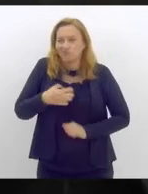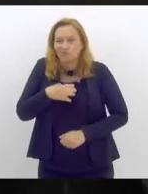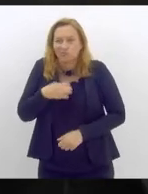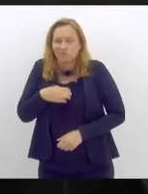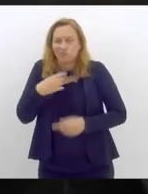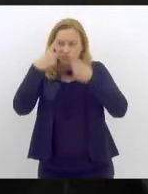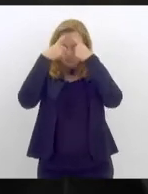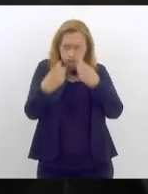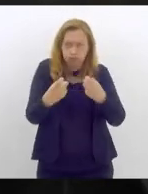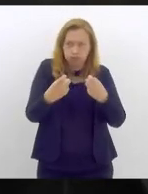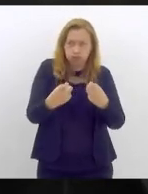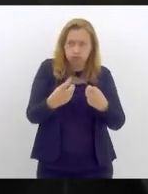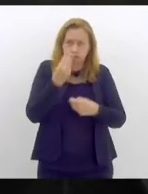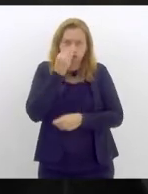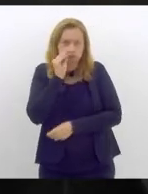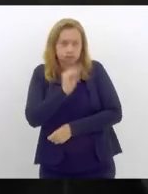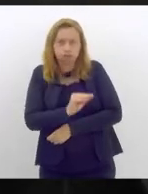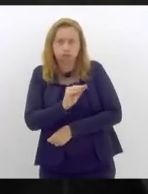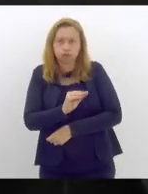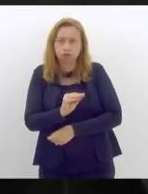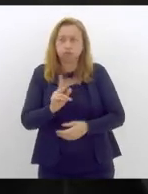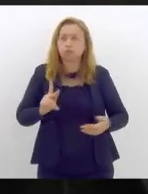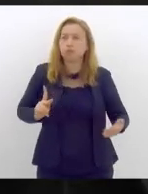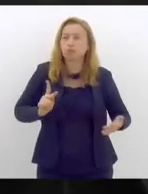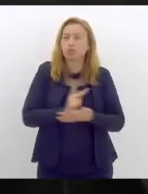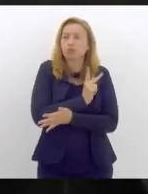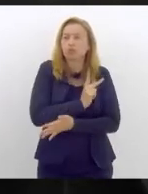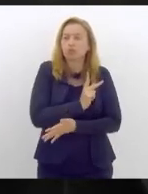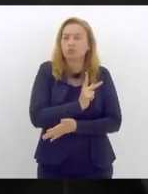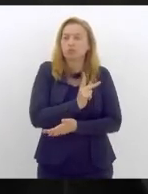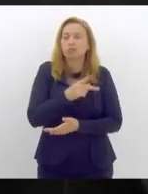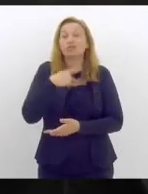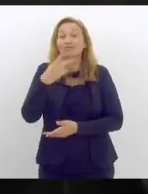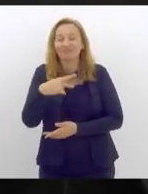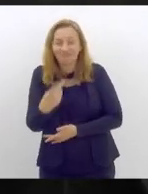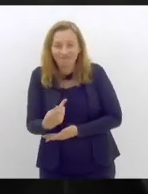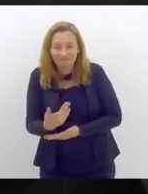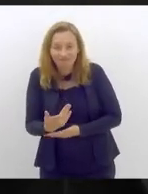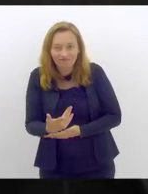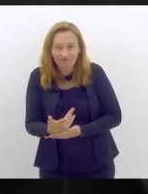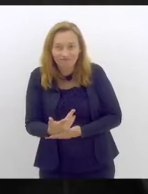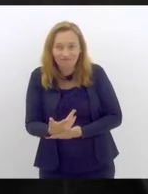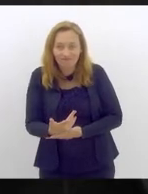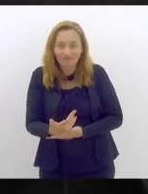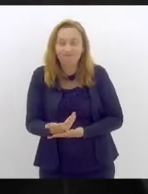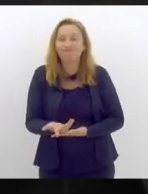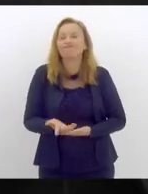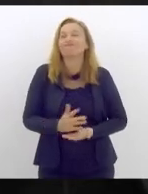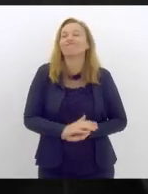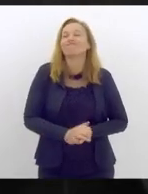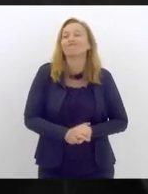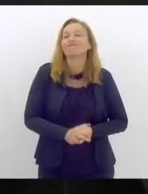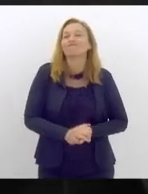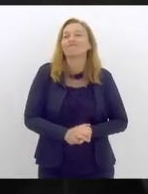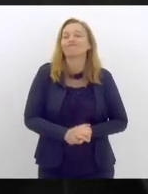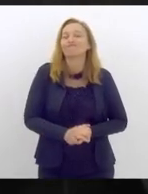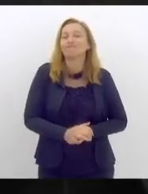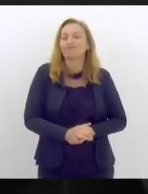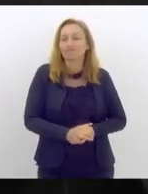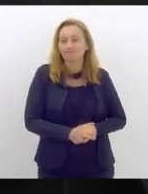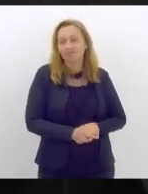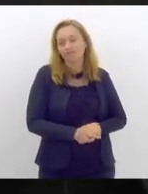de intolerância se manifeste nos discursos nas manifestações orais